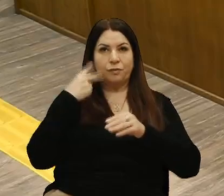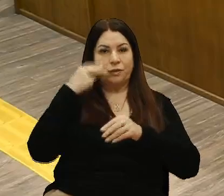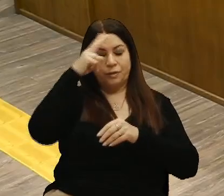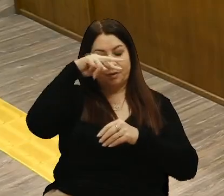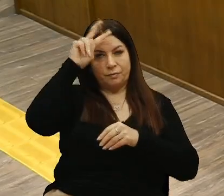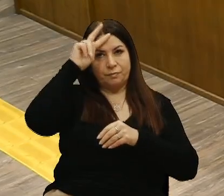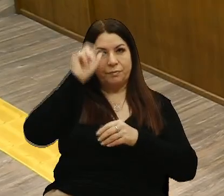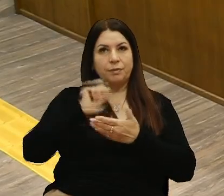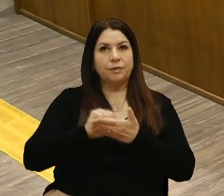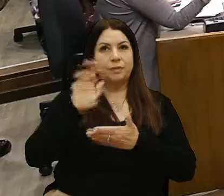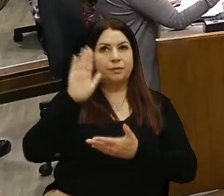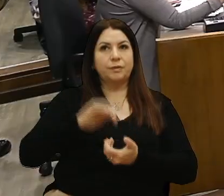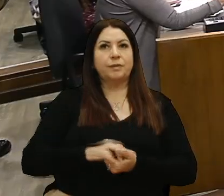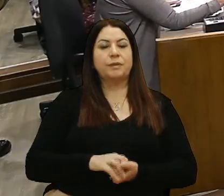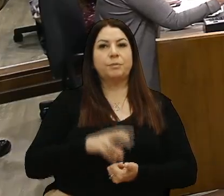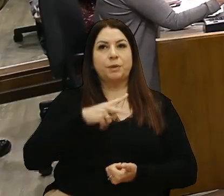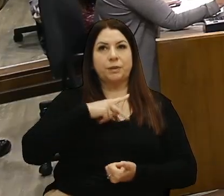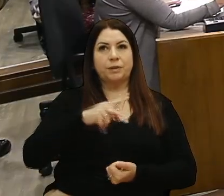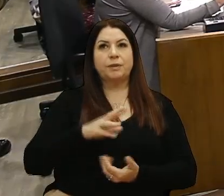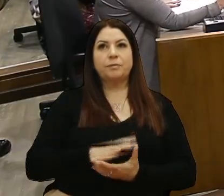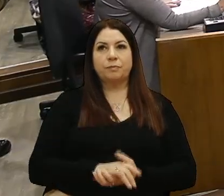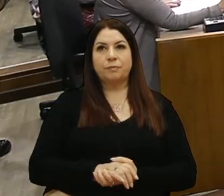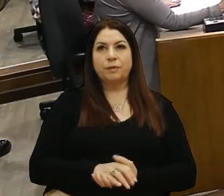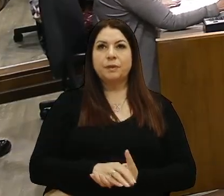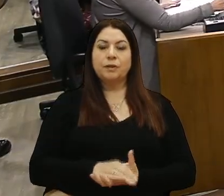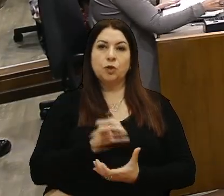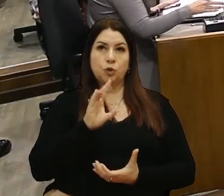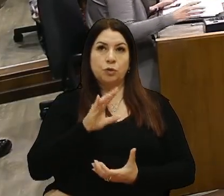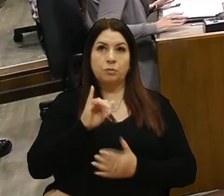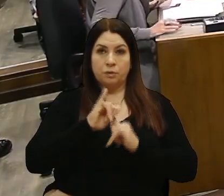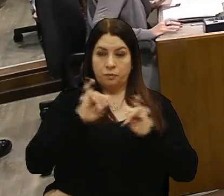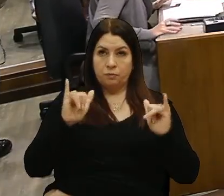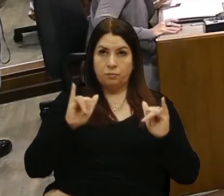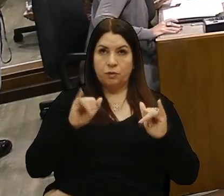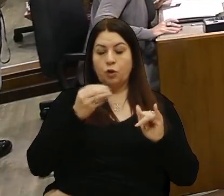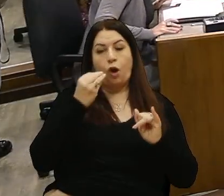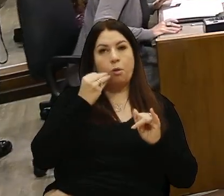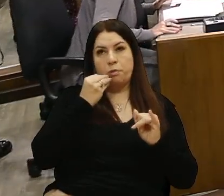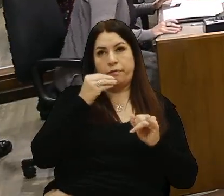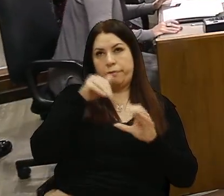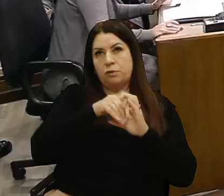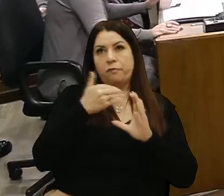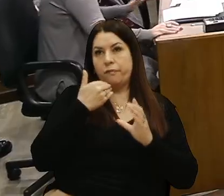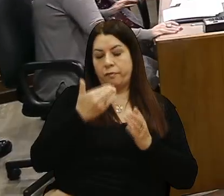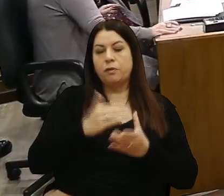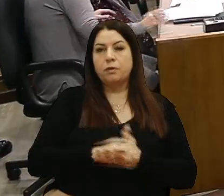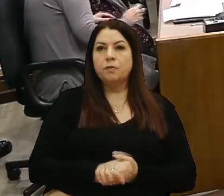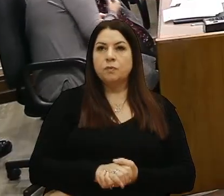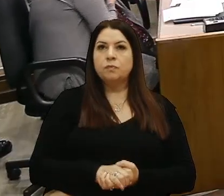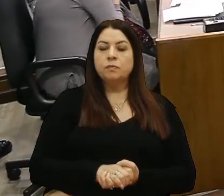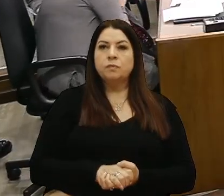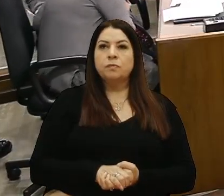Para declarar o voto. Senhor presidente, eu vou, só para informar, por óbvio, votarei favorável.